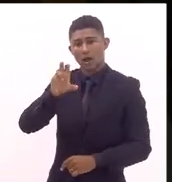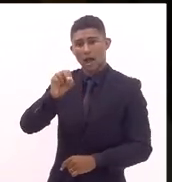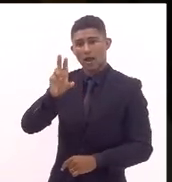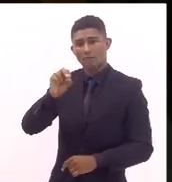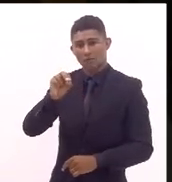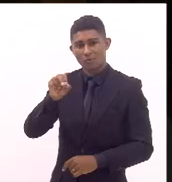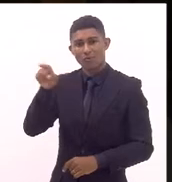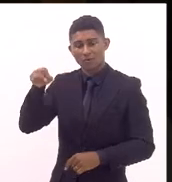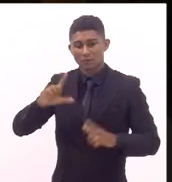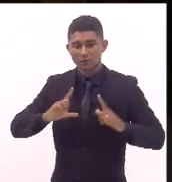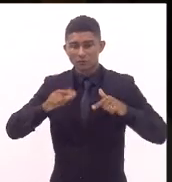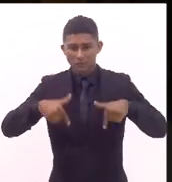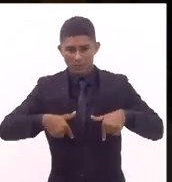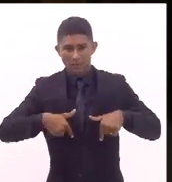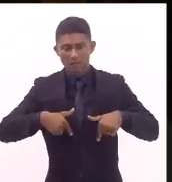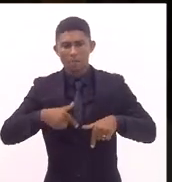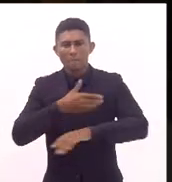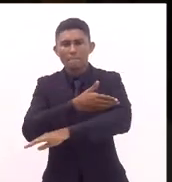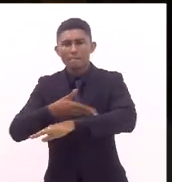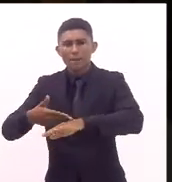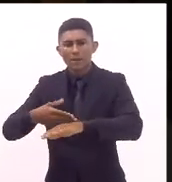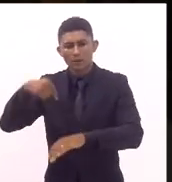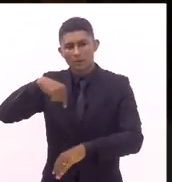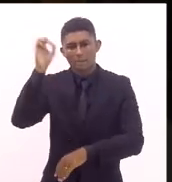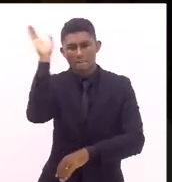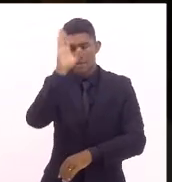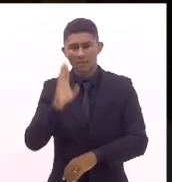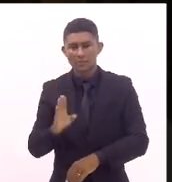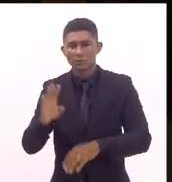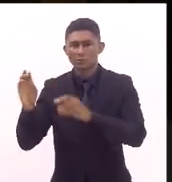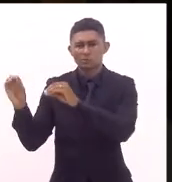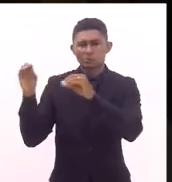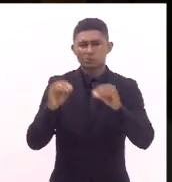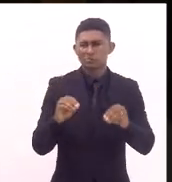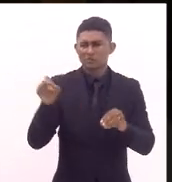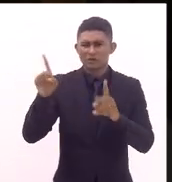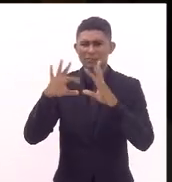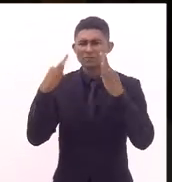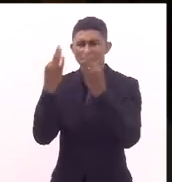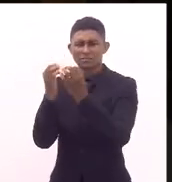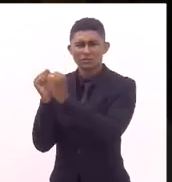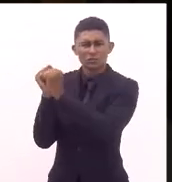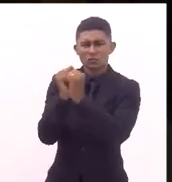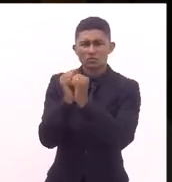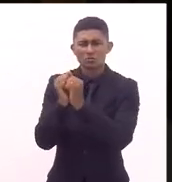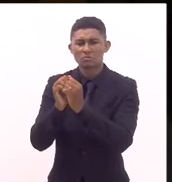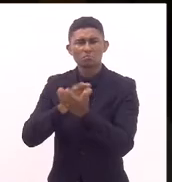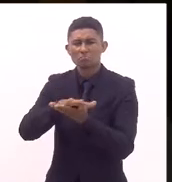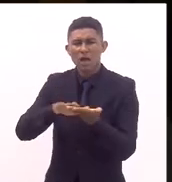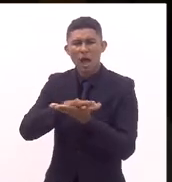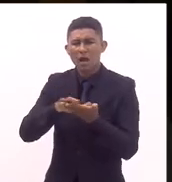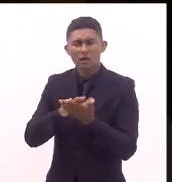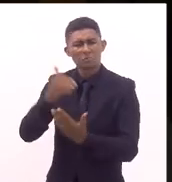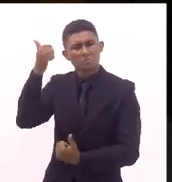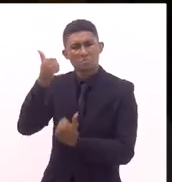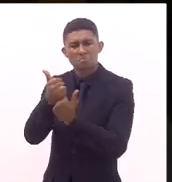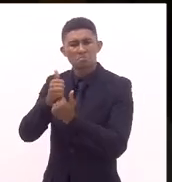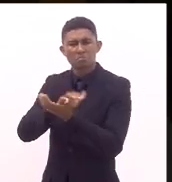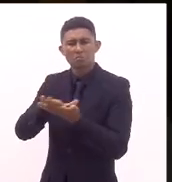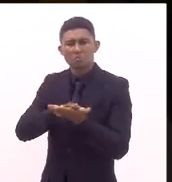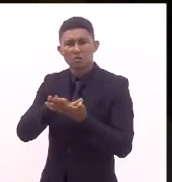palestino branco para o Brasil sem nenhum parente sem nenhum tipo de apoio aqui